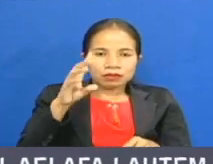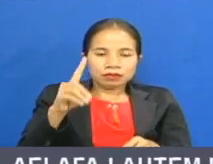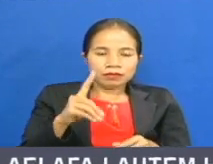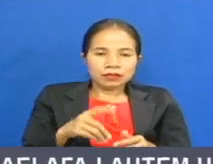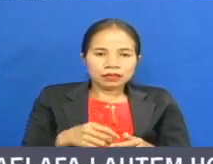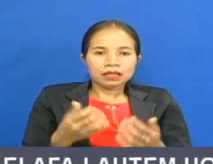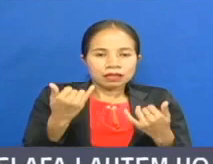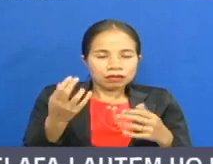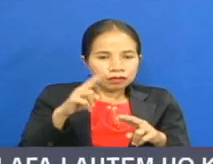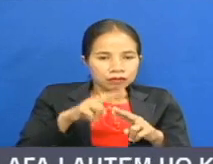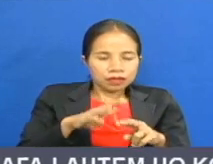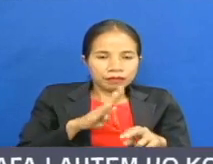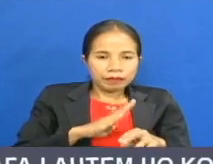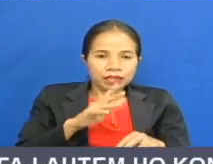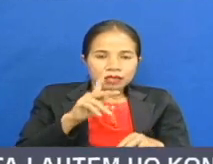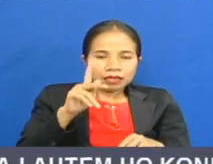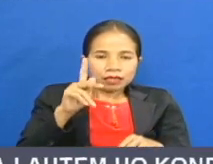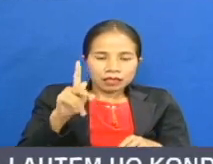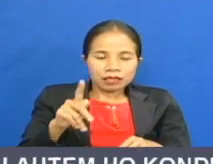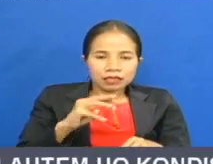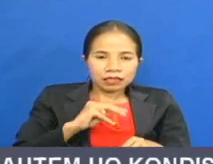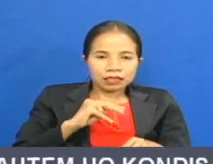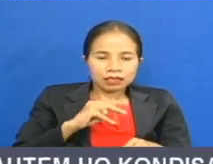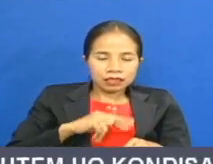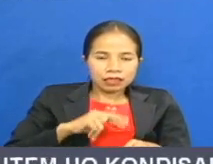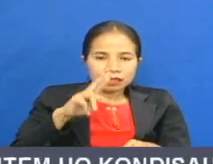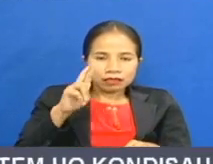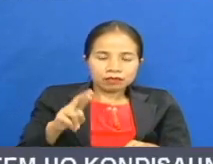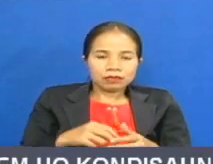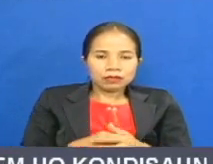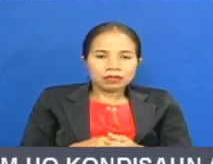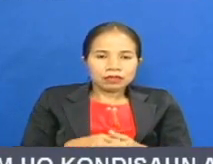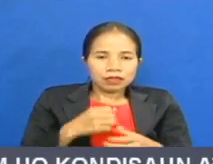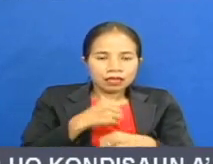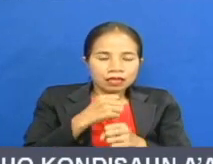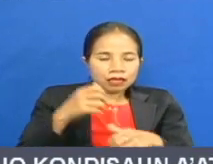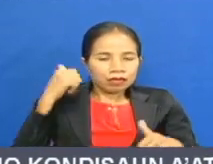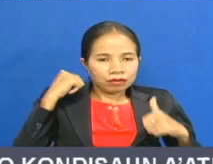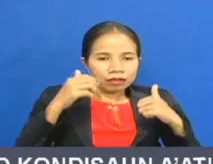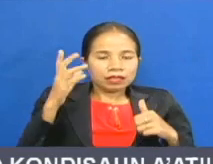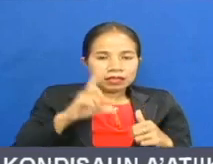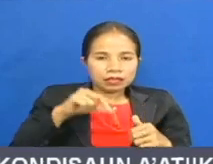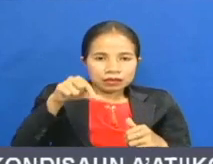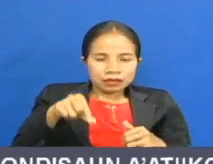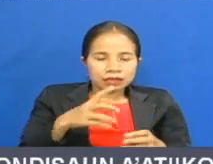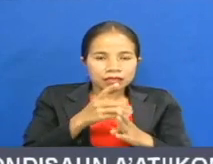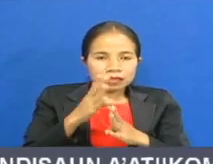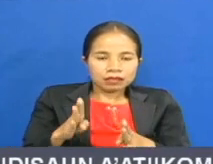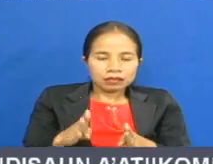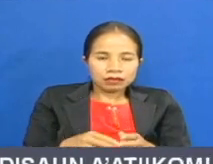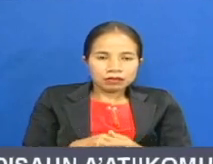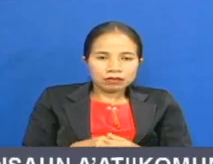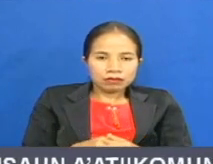velar tano na babariki, ma manejadla na tarbora no la cruta. Dalam atividade balu ya likisa. Diretor Geral